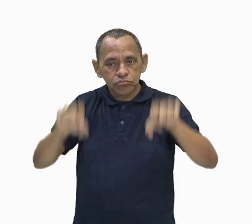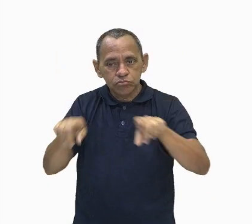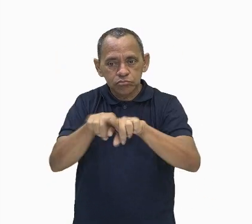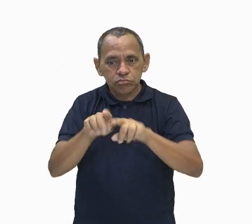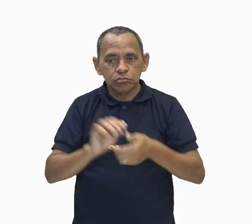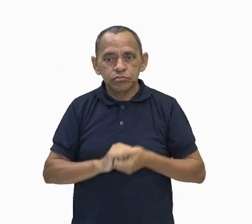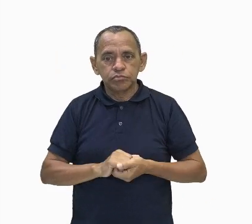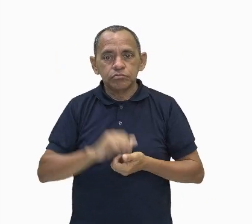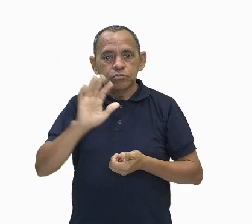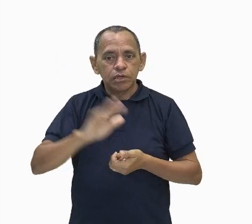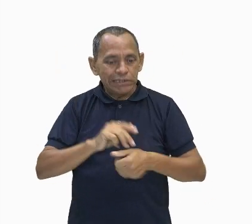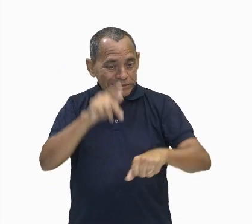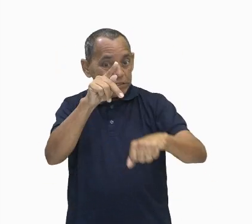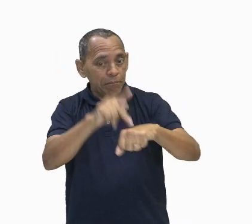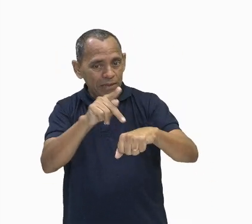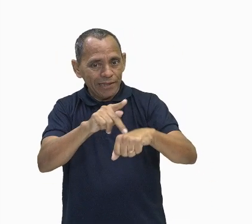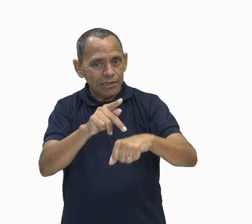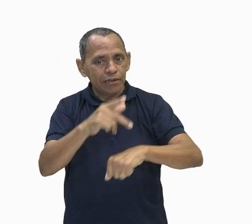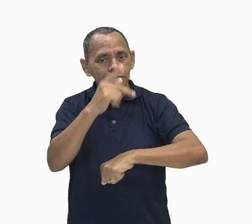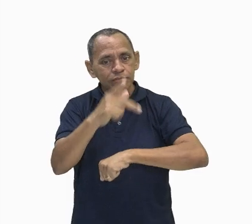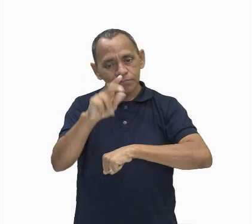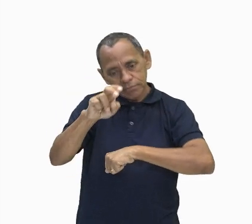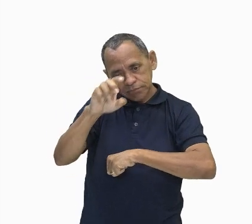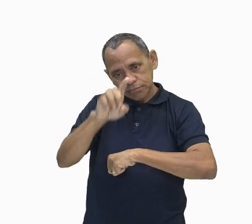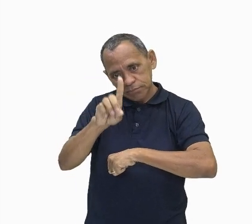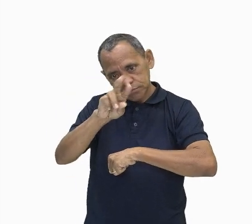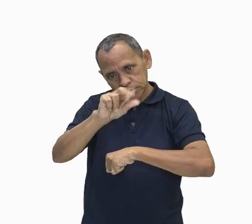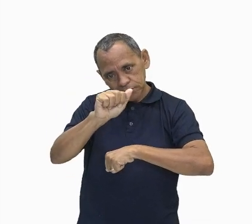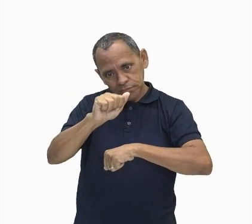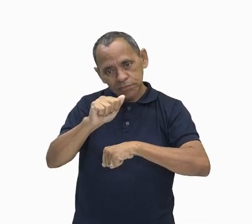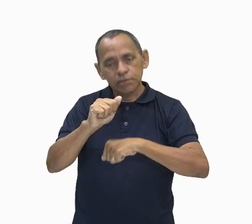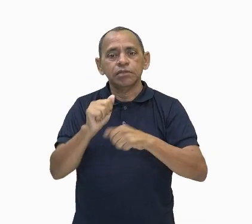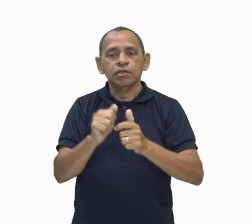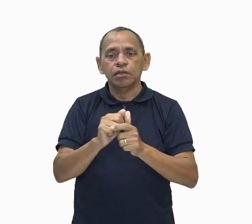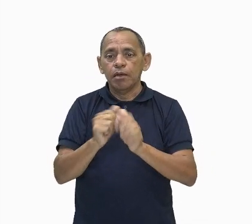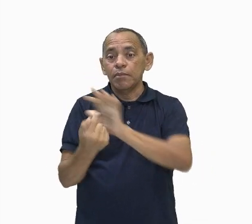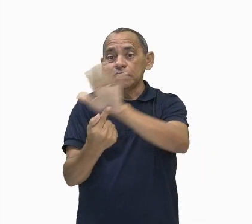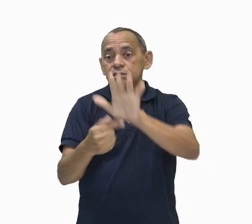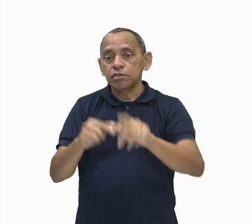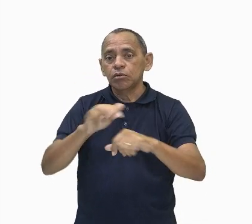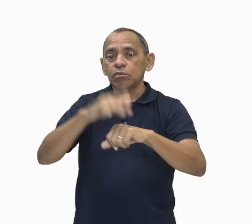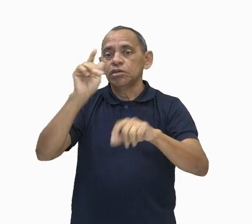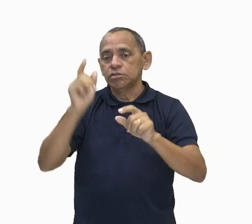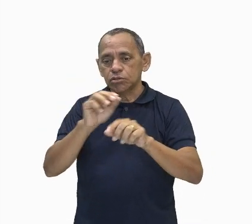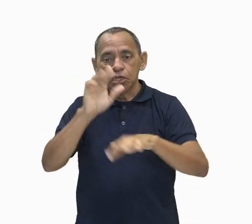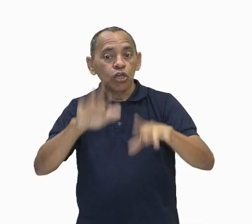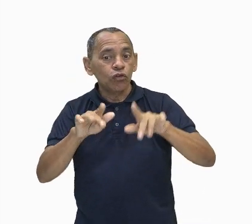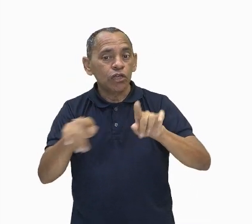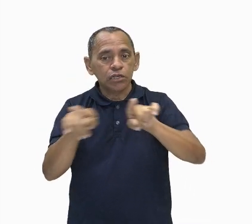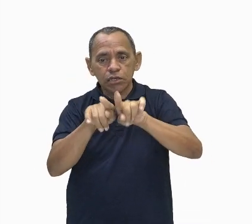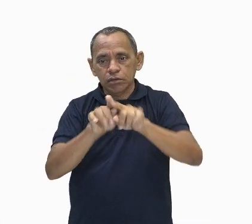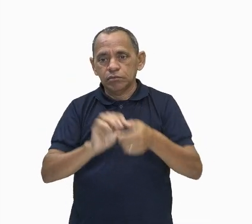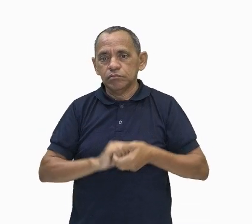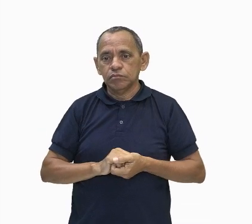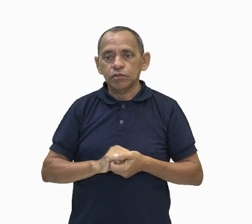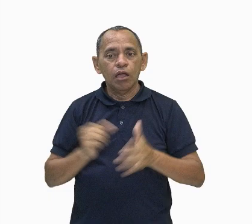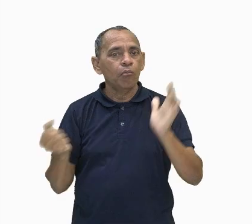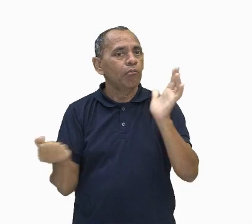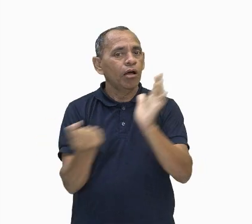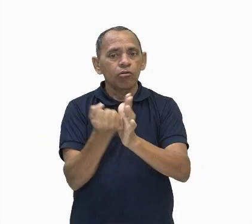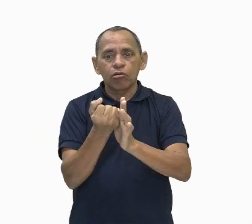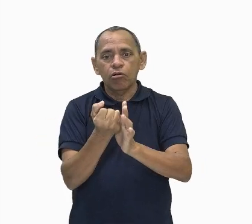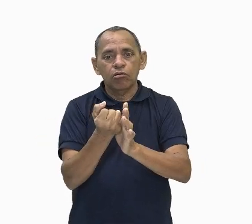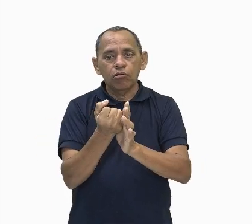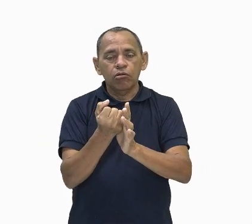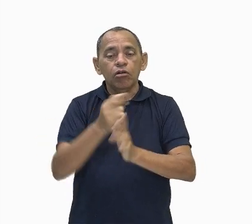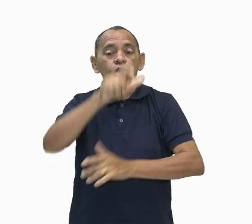apareceu mais de uma vez. É o que está dito lá, né? Apareceu a pedra e a repetição, tudo isso vai marcar essa pedra no caminho. O eu